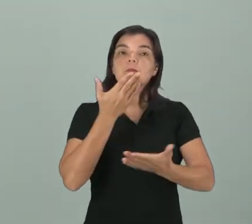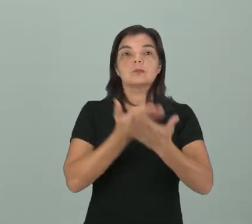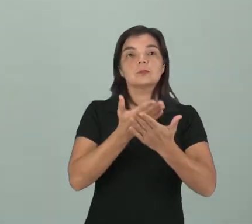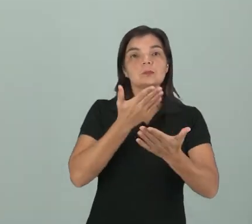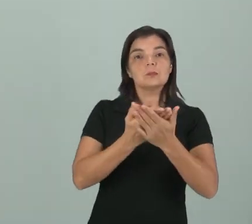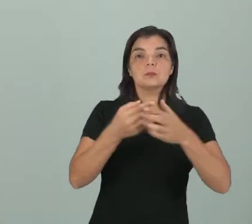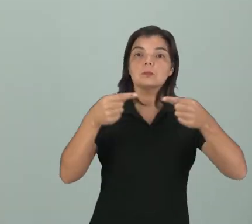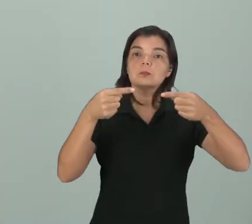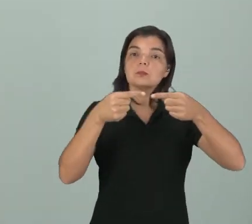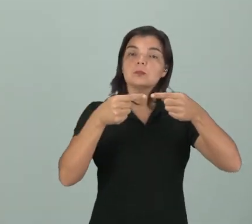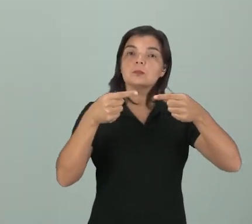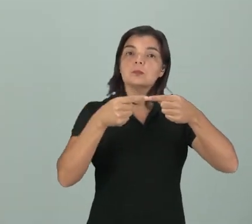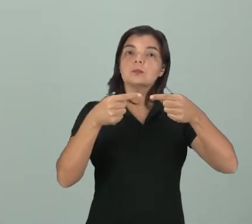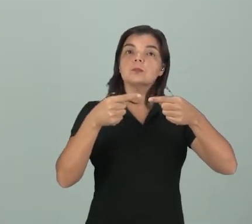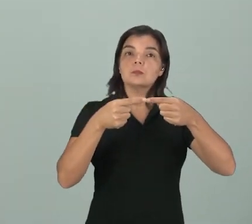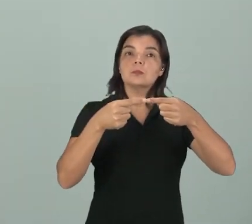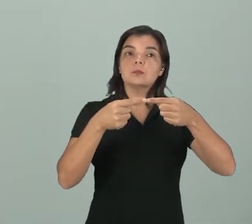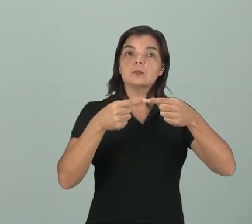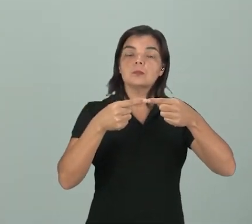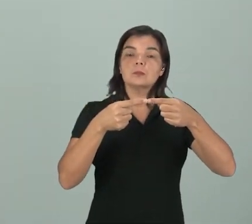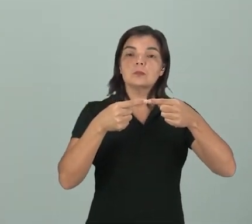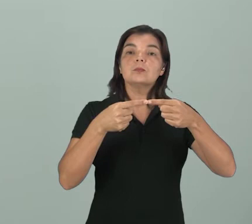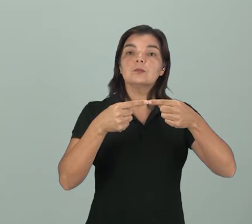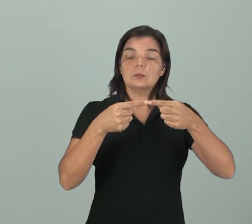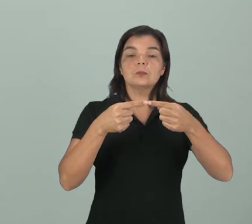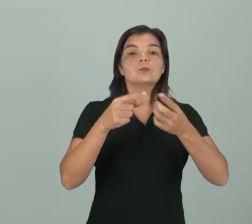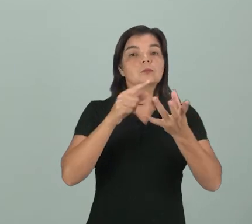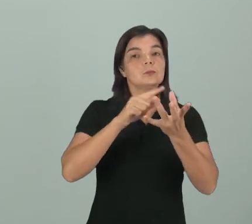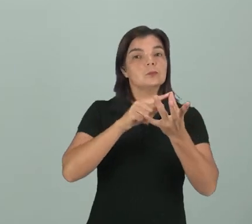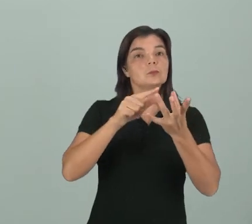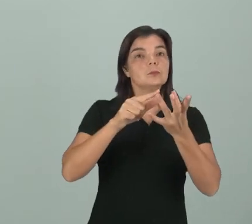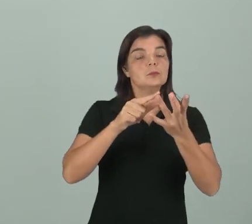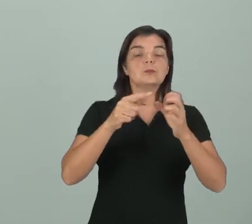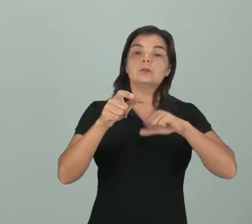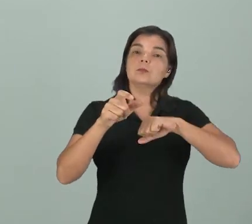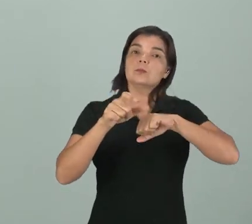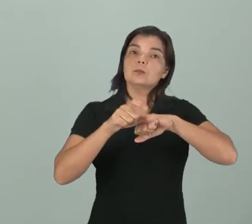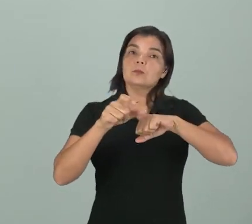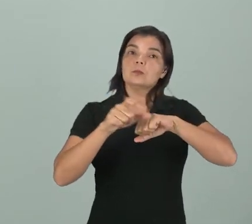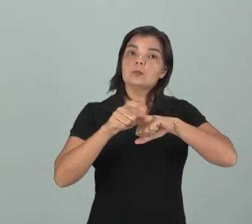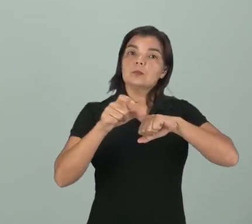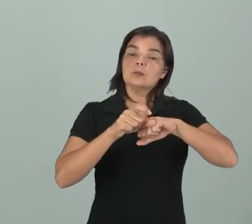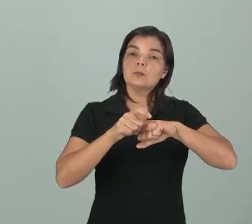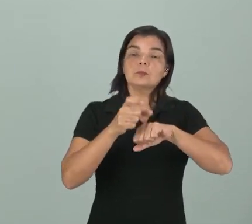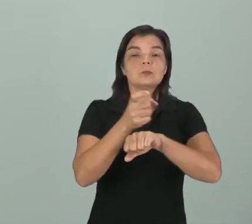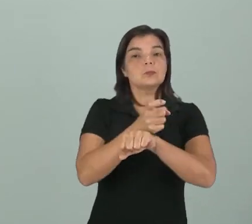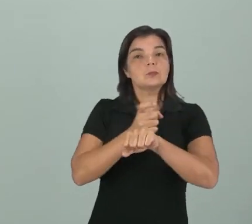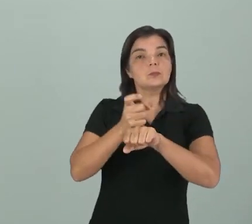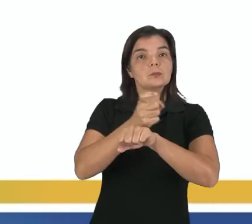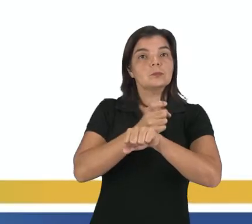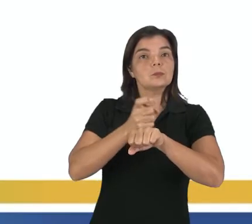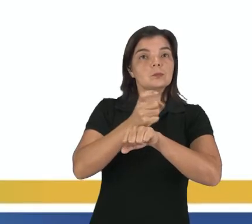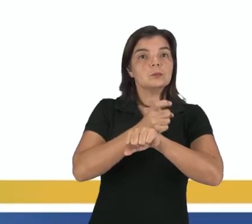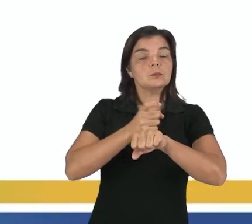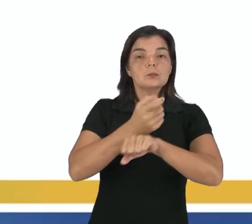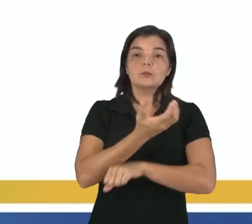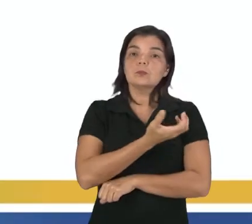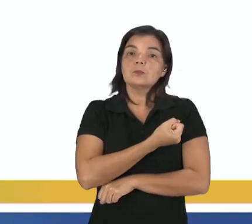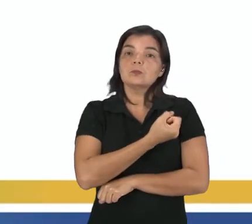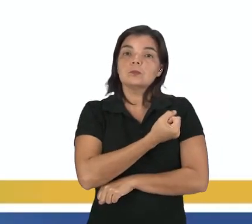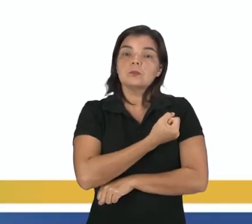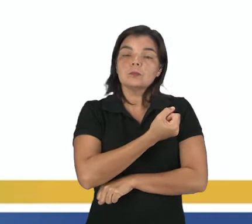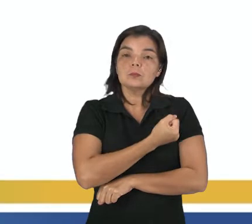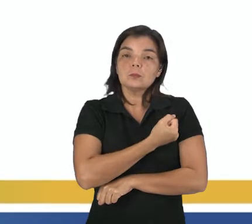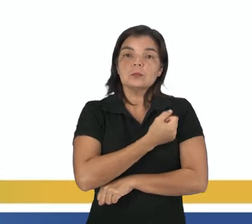a combinação do artigo, substantivo, adjetivo,